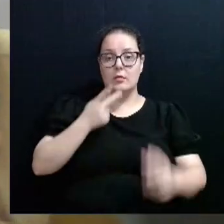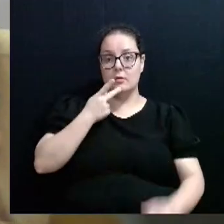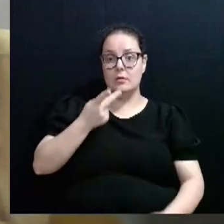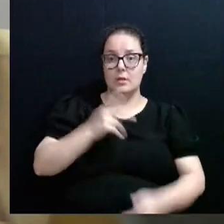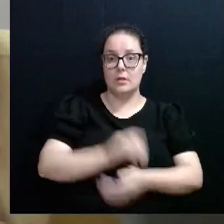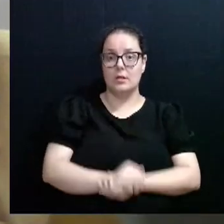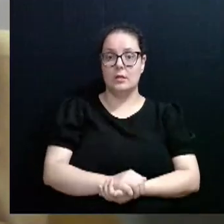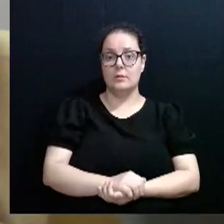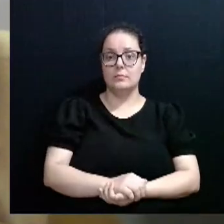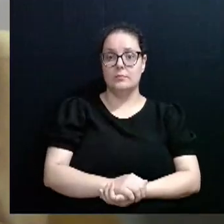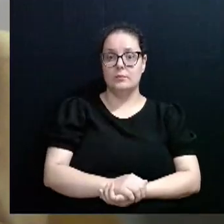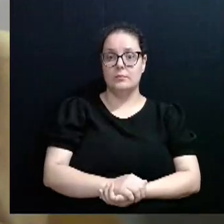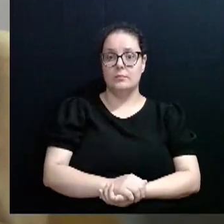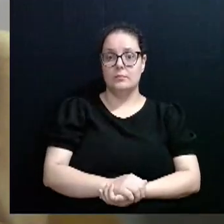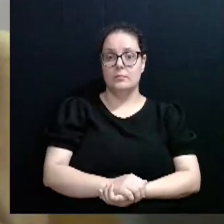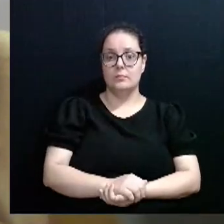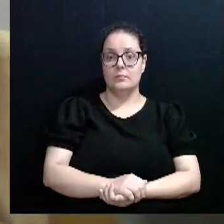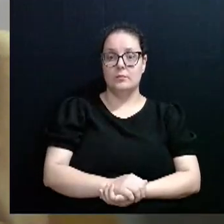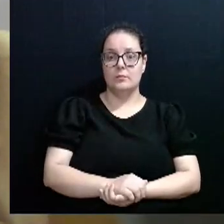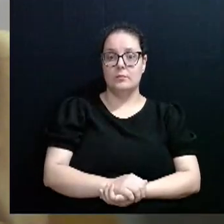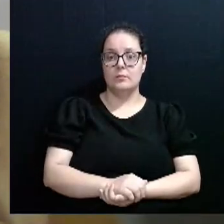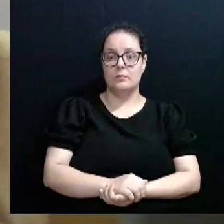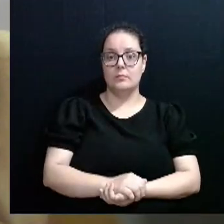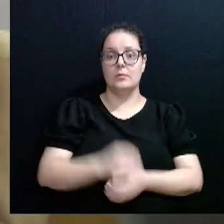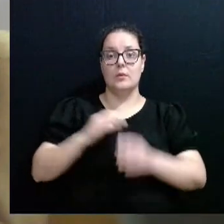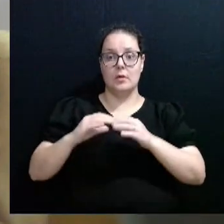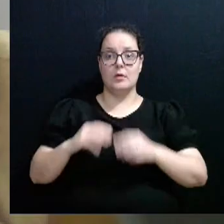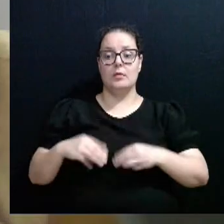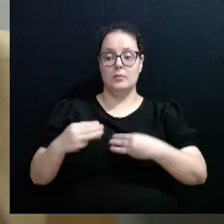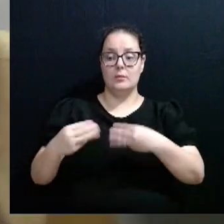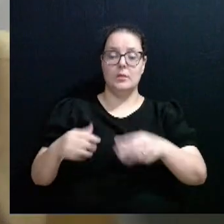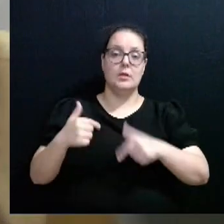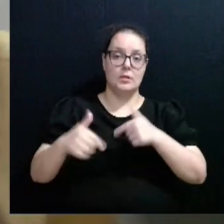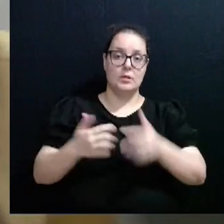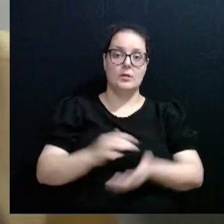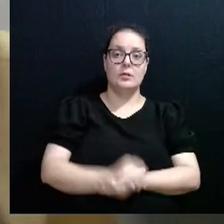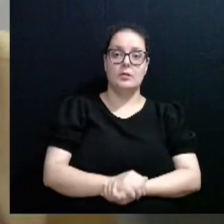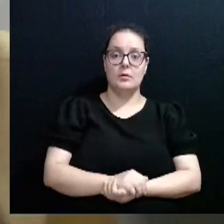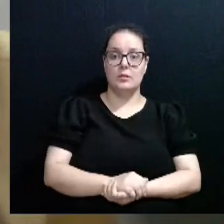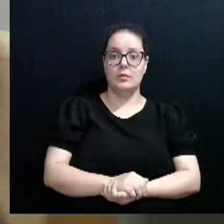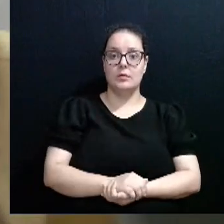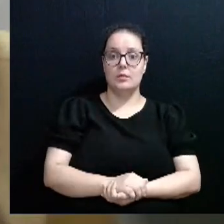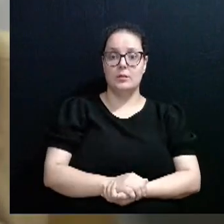Da comunicação sindical para o Ministério do Trabalho. E tem que ser feito para poder